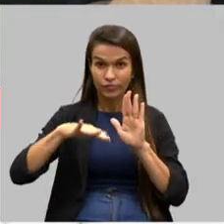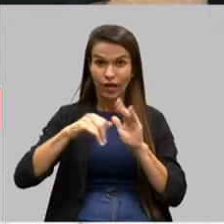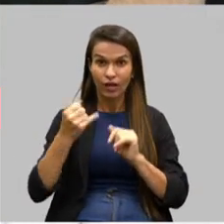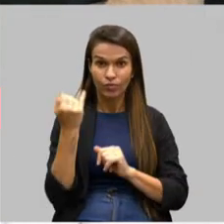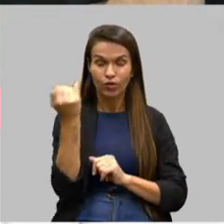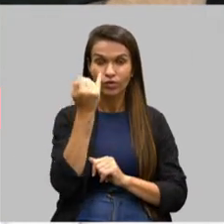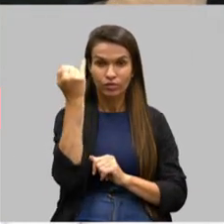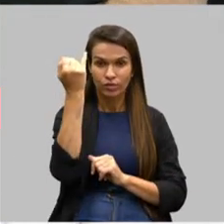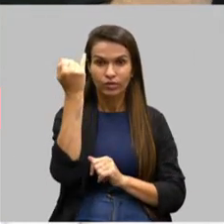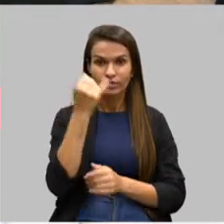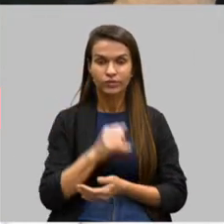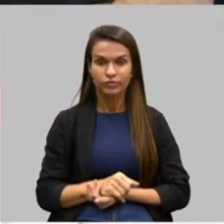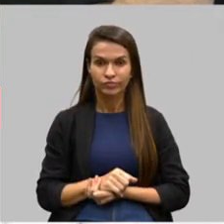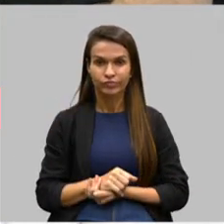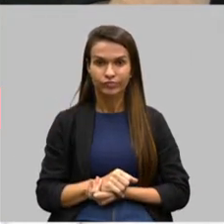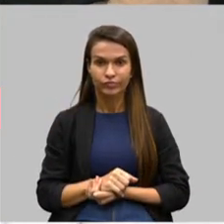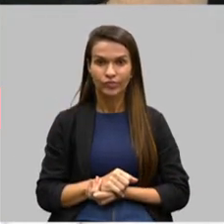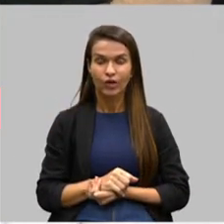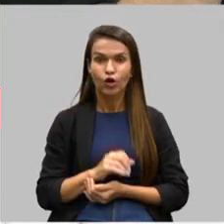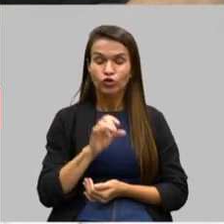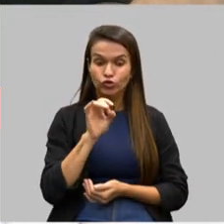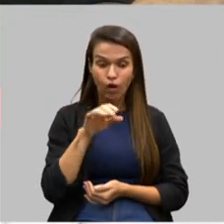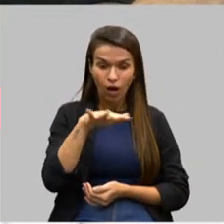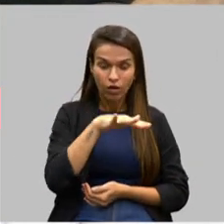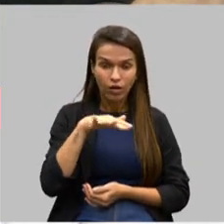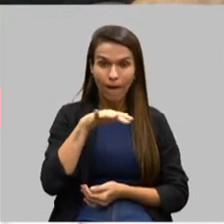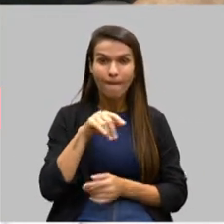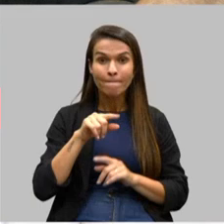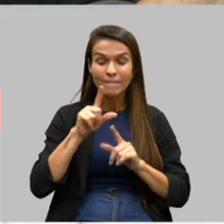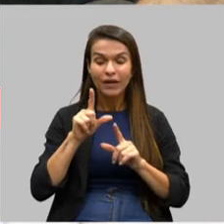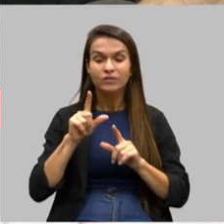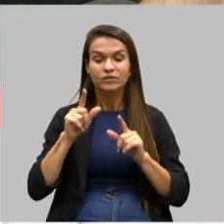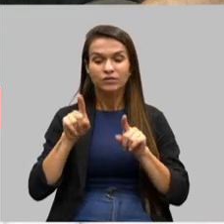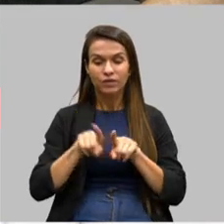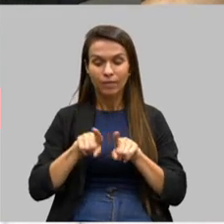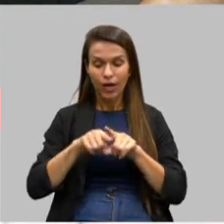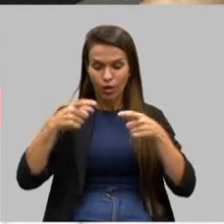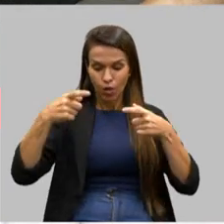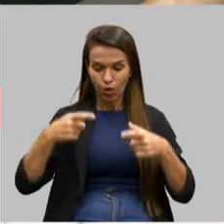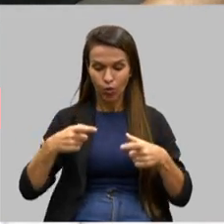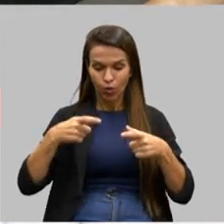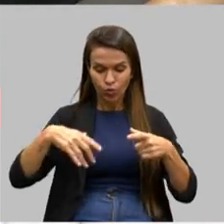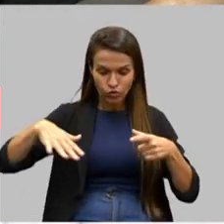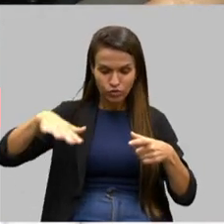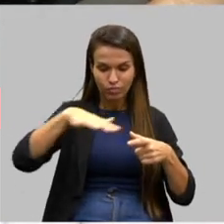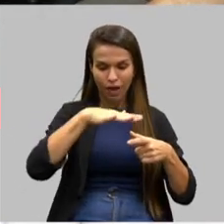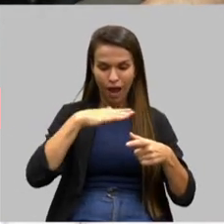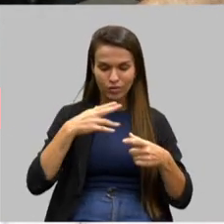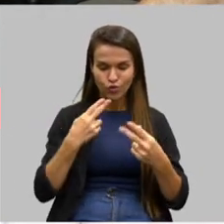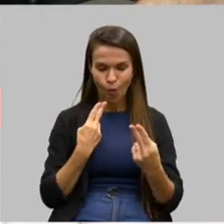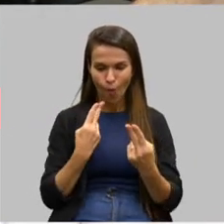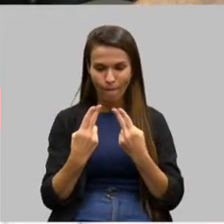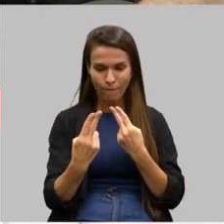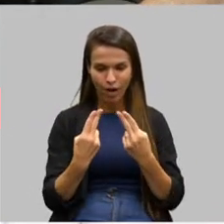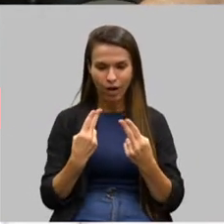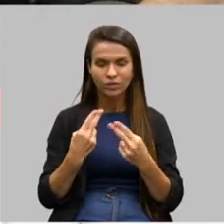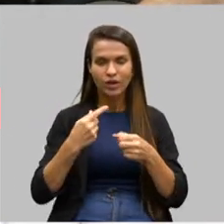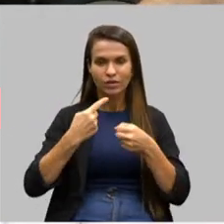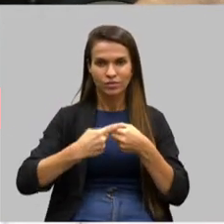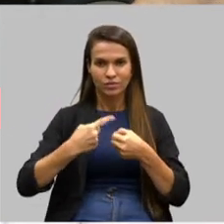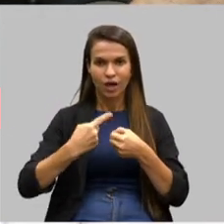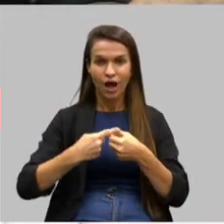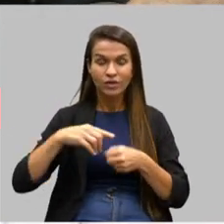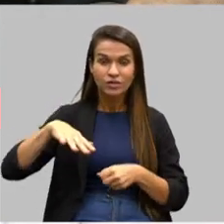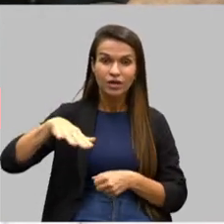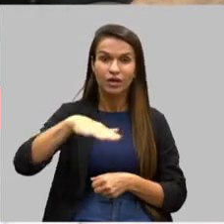chegar, e é não apenas regional, mas também local. Os espaços urbanos e as cidades e